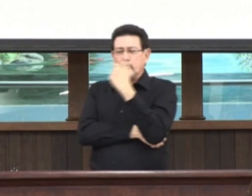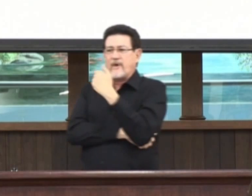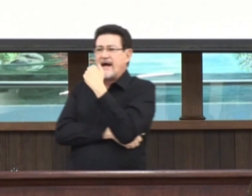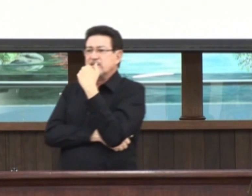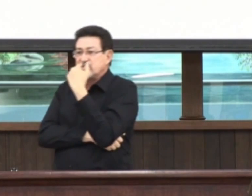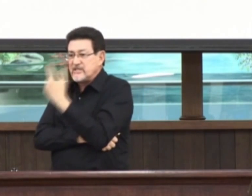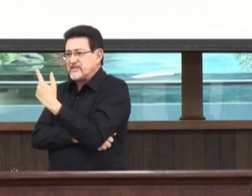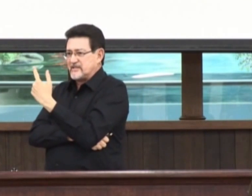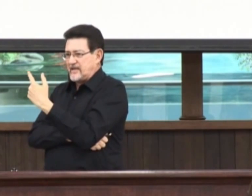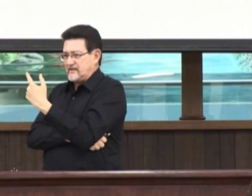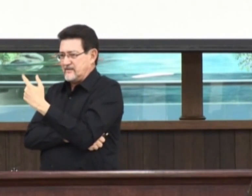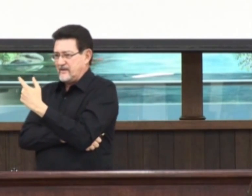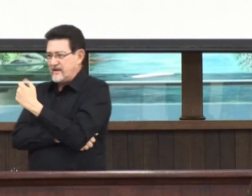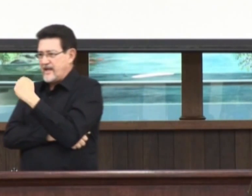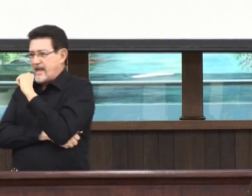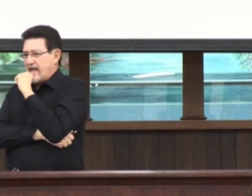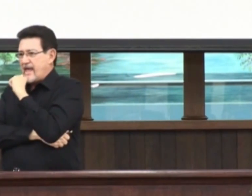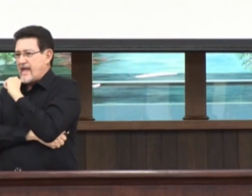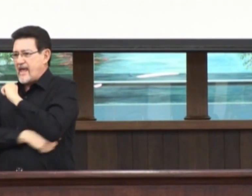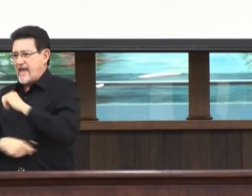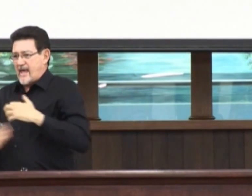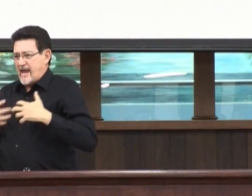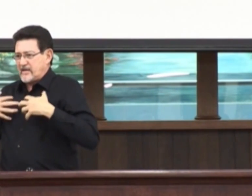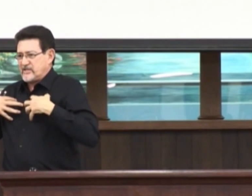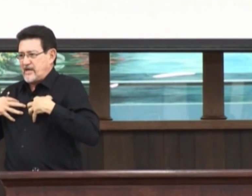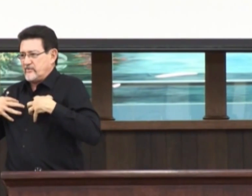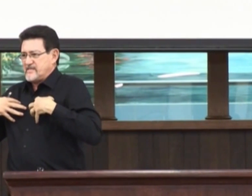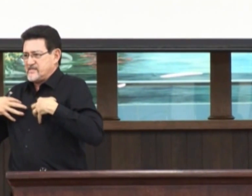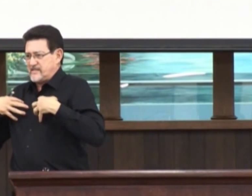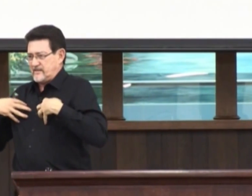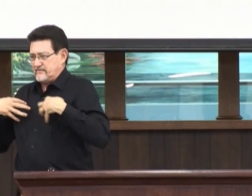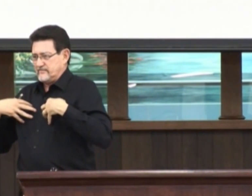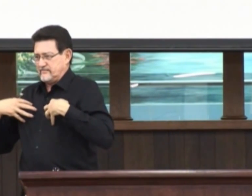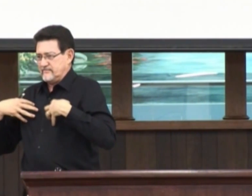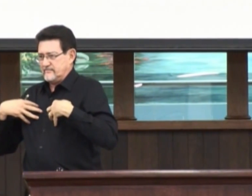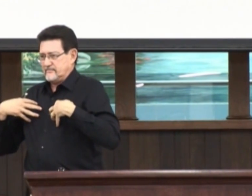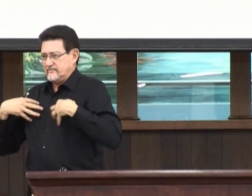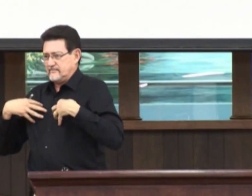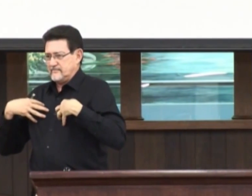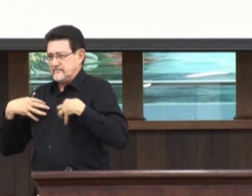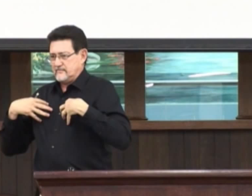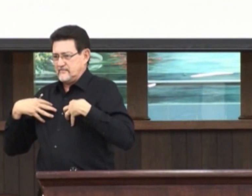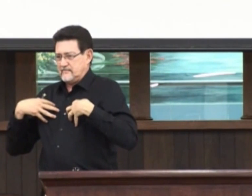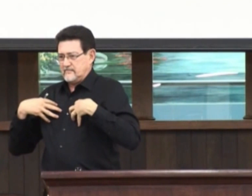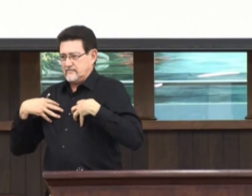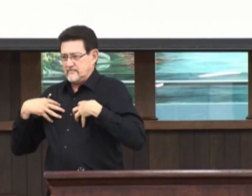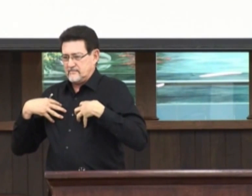E todo artista é cheio de si.